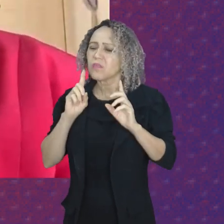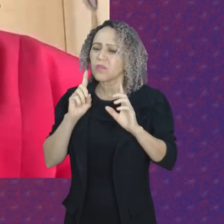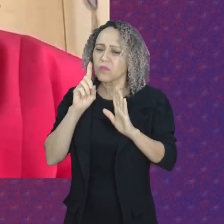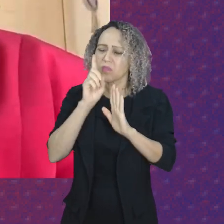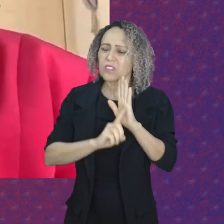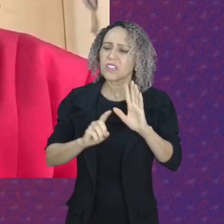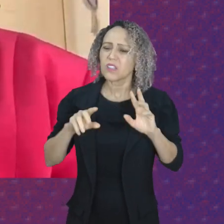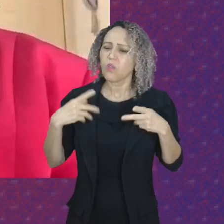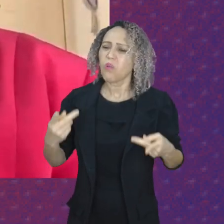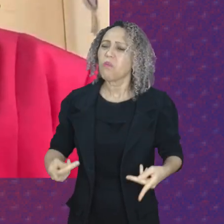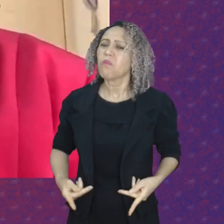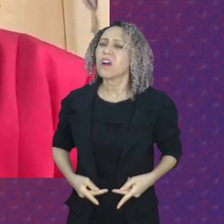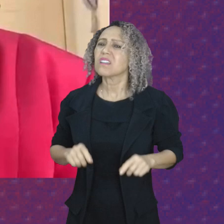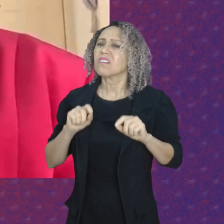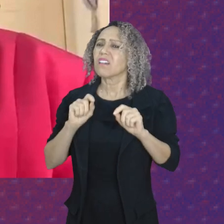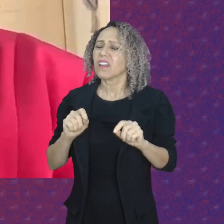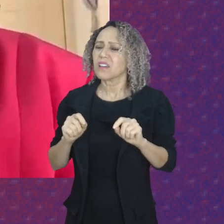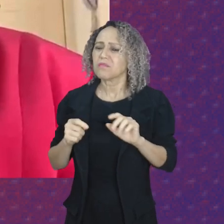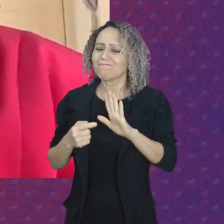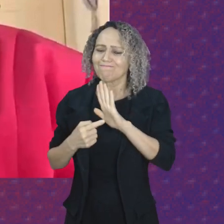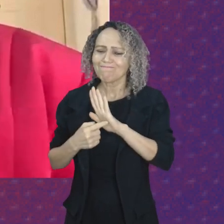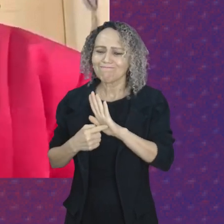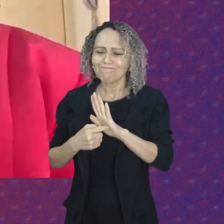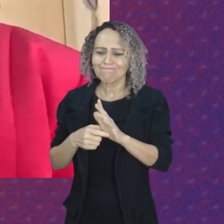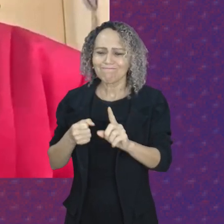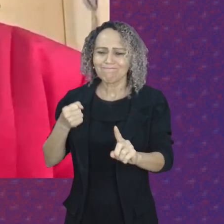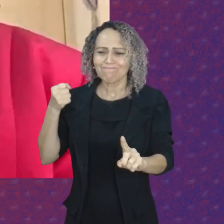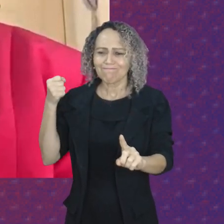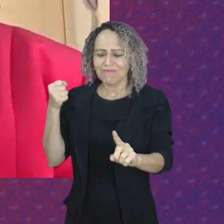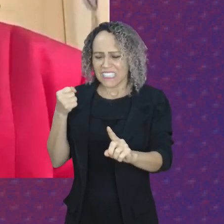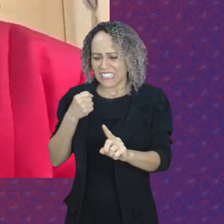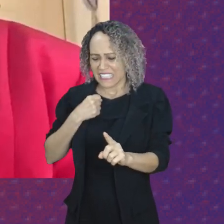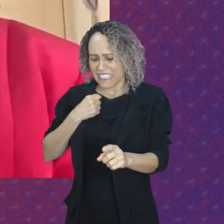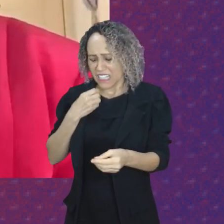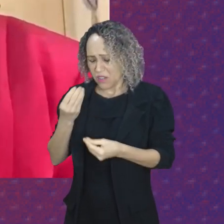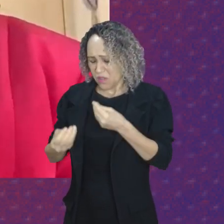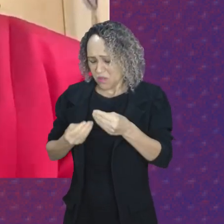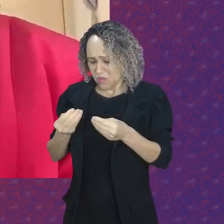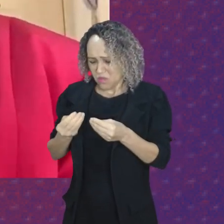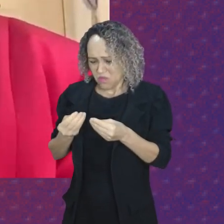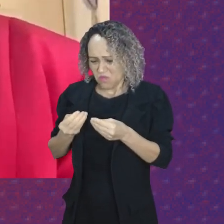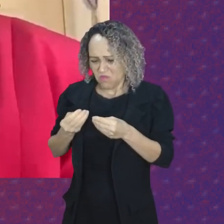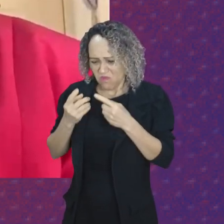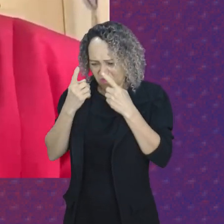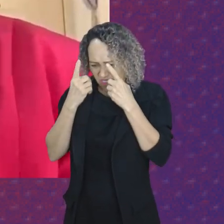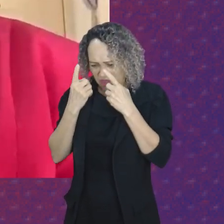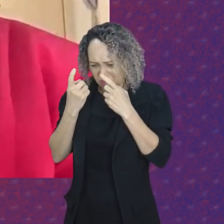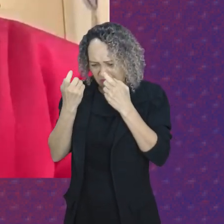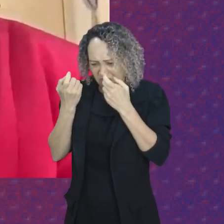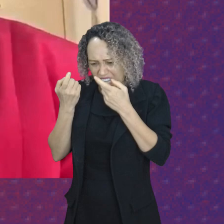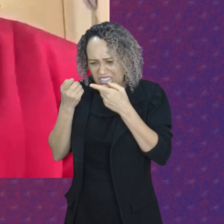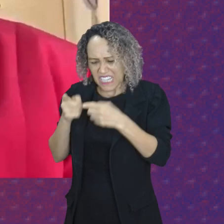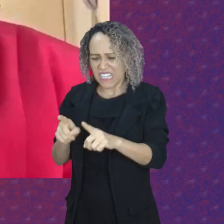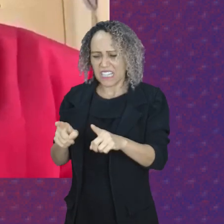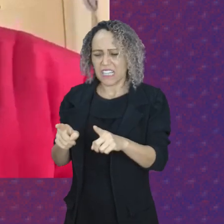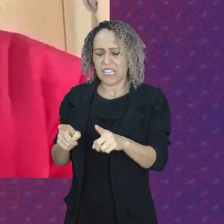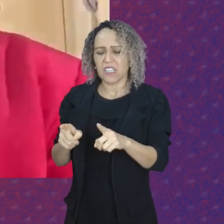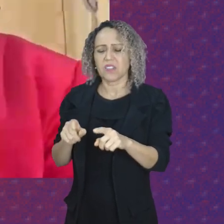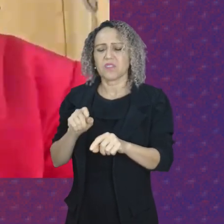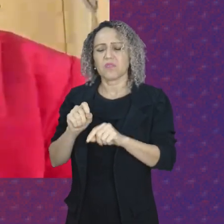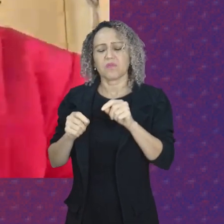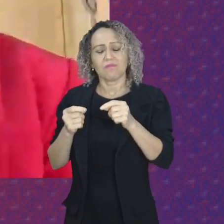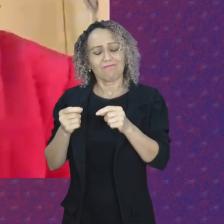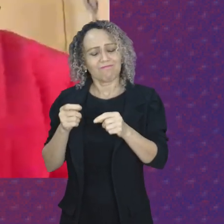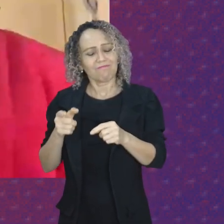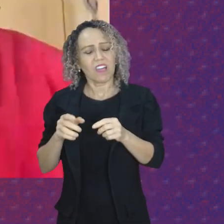evidenciam um ataque direto do governo atual à democracia brasileira. E é por isso, né, que os